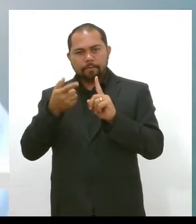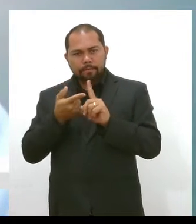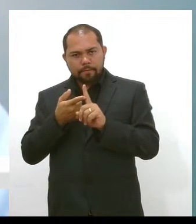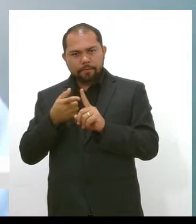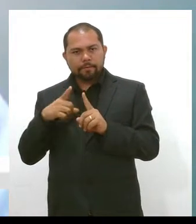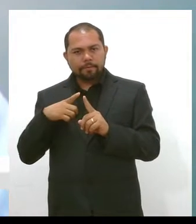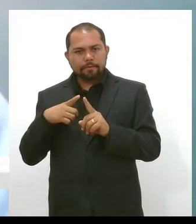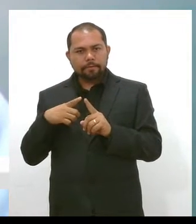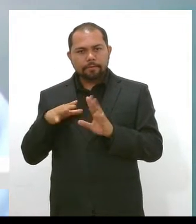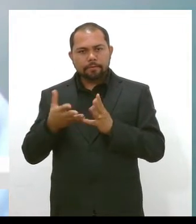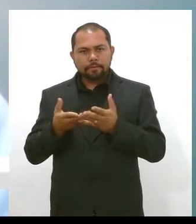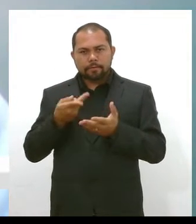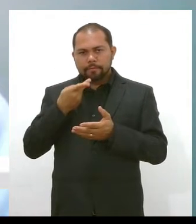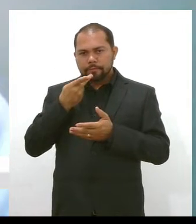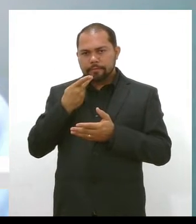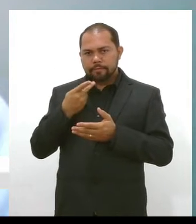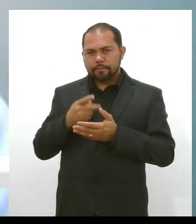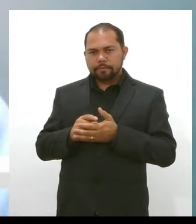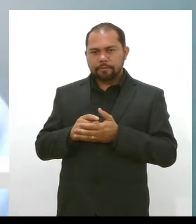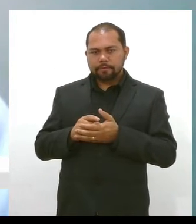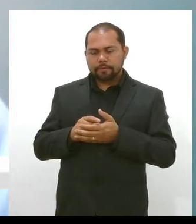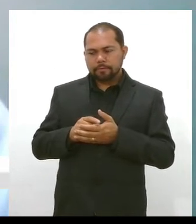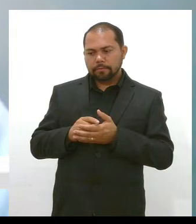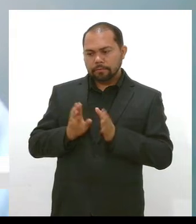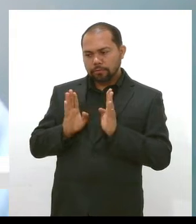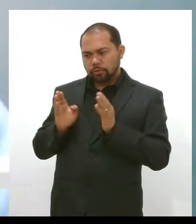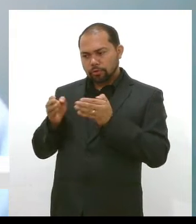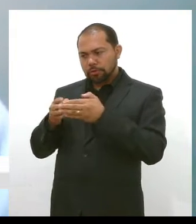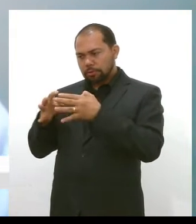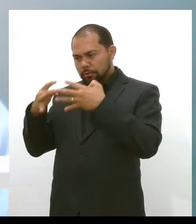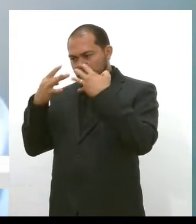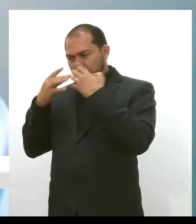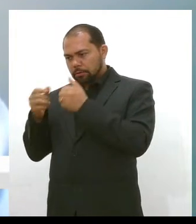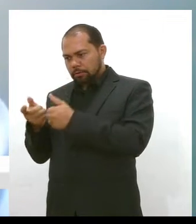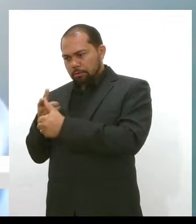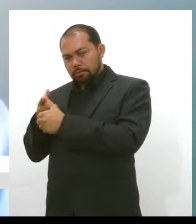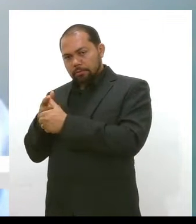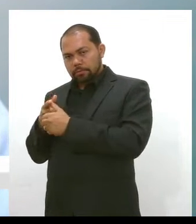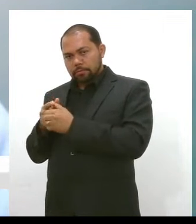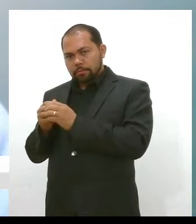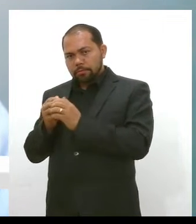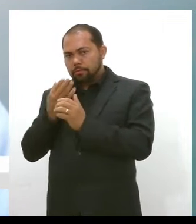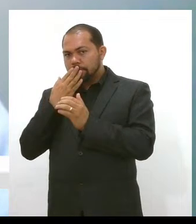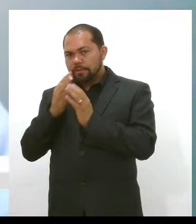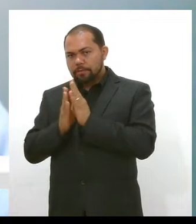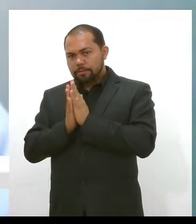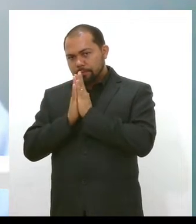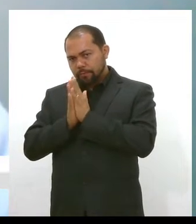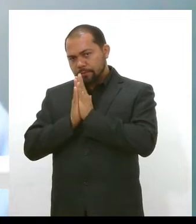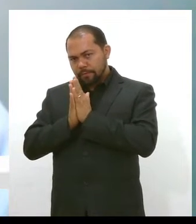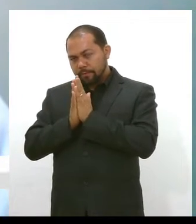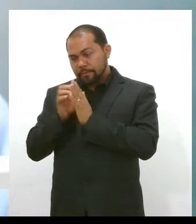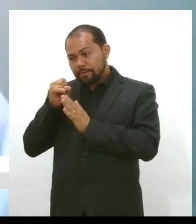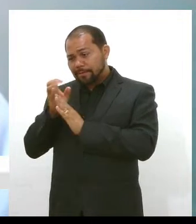atenção primária, a gente fala assim, por favor, identifique, mande logo, encaminhe logo essa